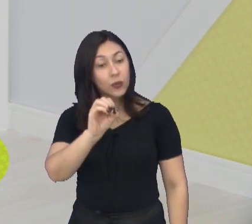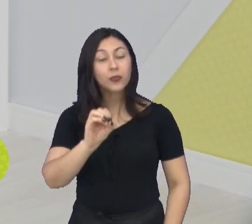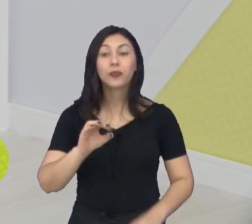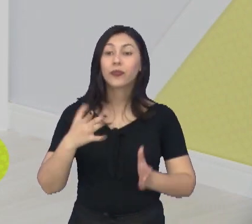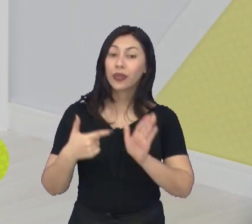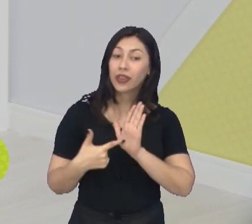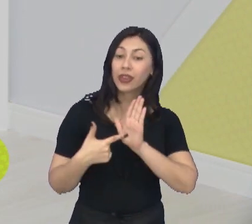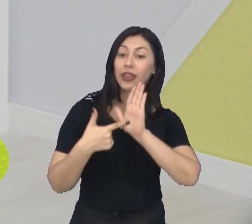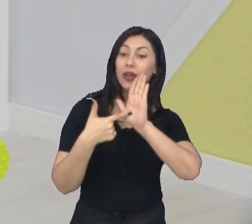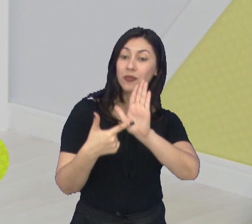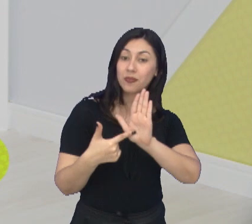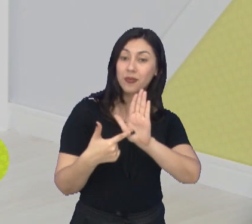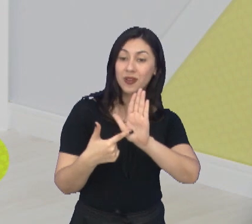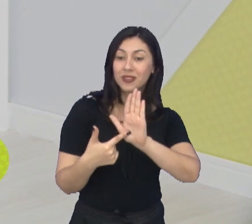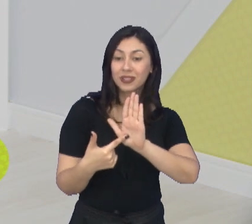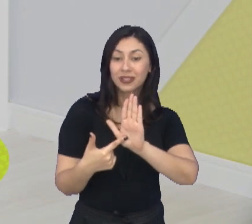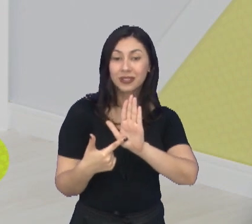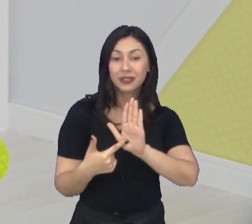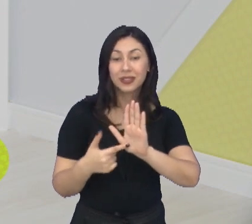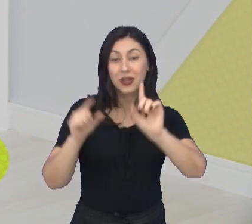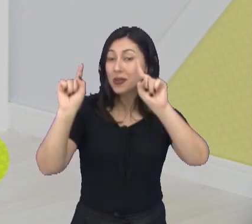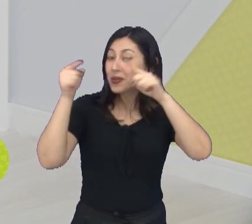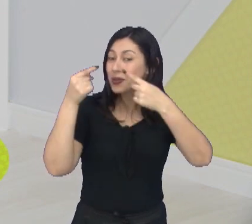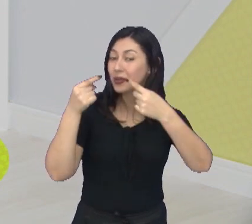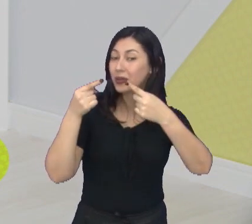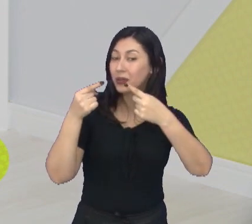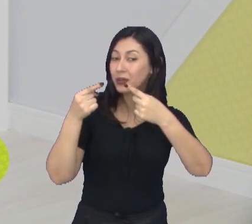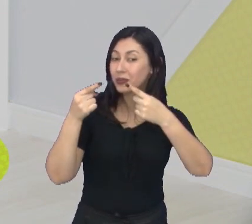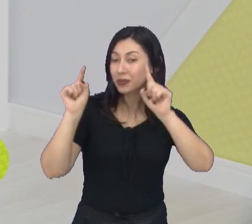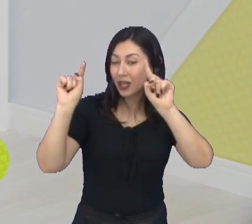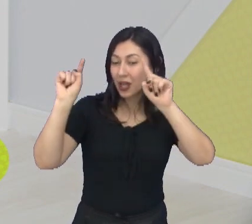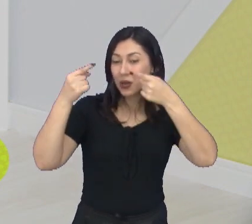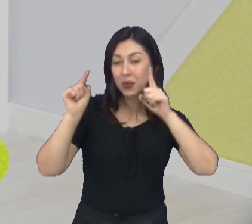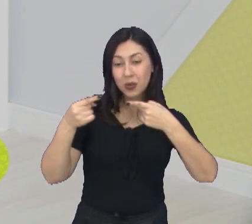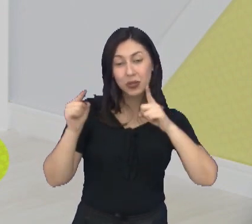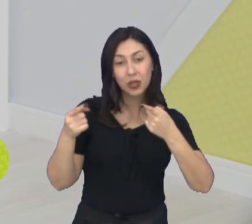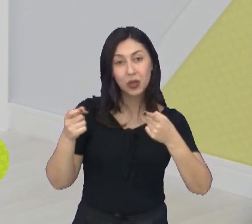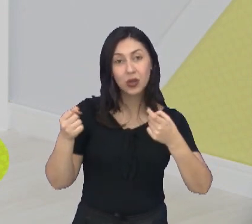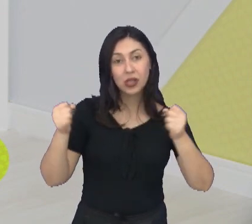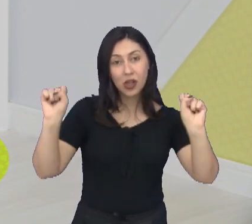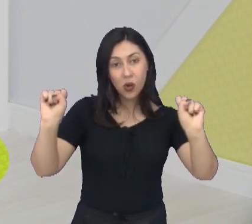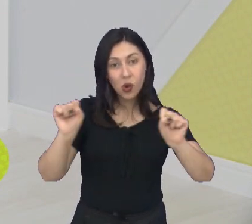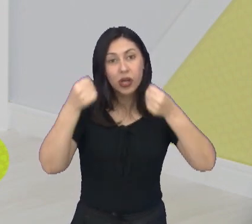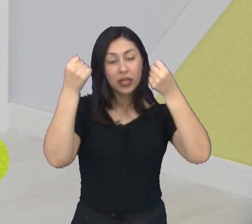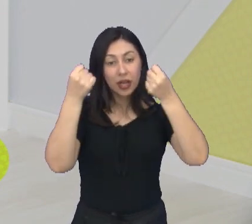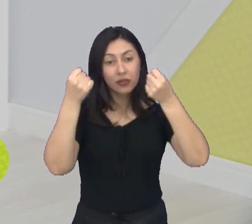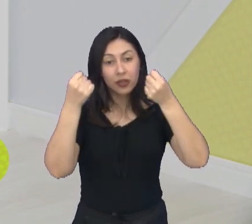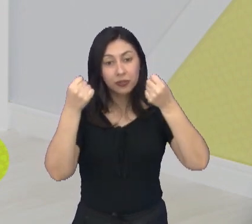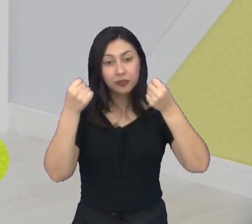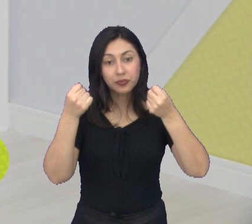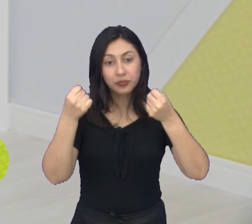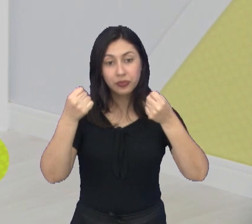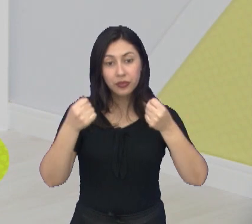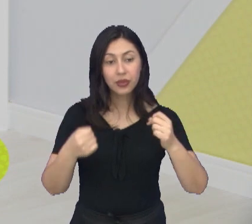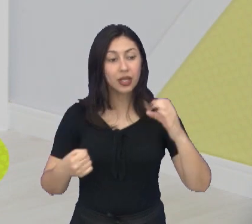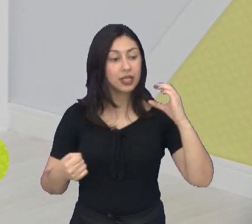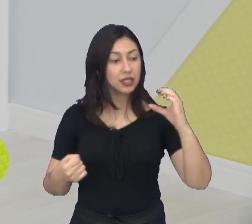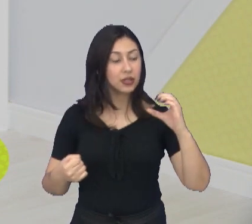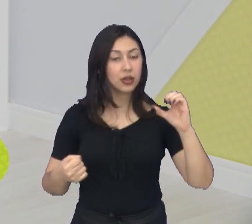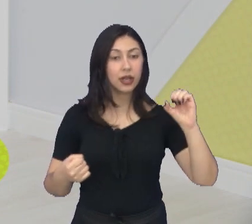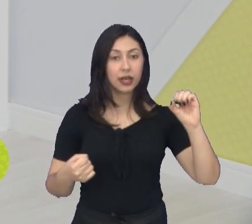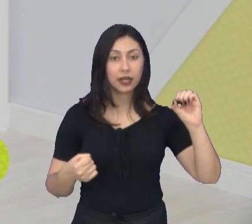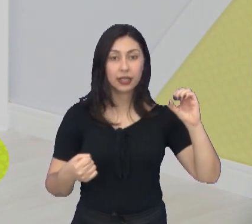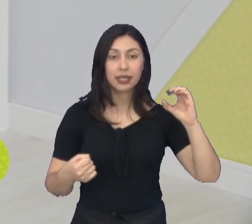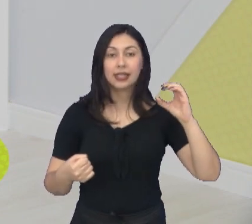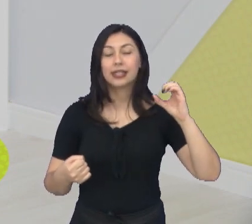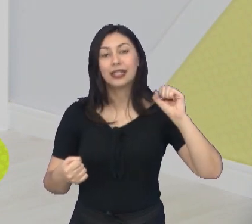Matheus, os jogos do São José, os jogos da 8ª rodada, São Caetano e Santo André, o jogo do Inho Ruim com o Inho Pior. No